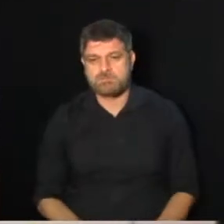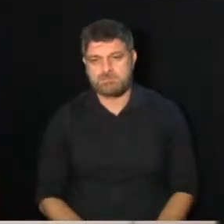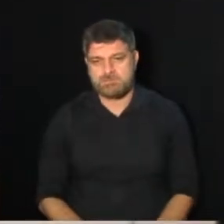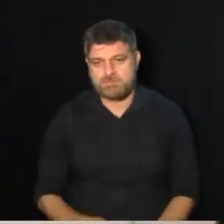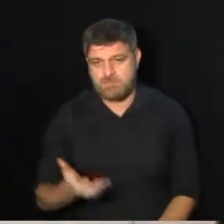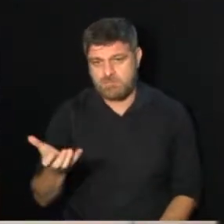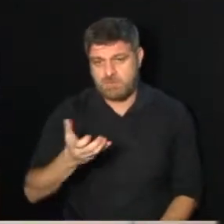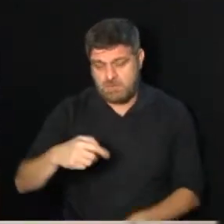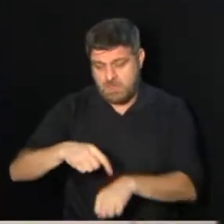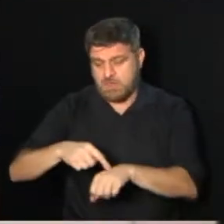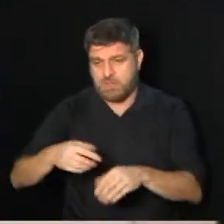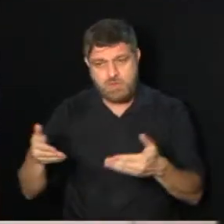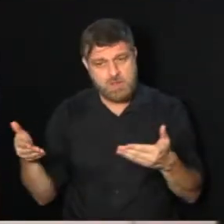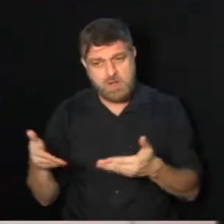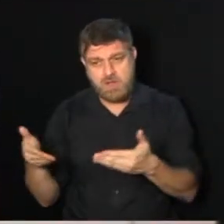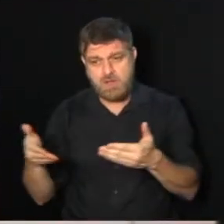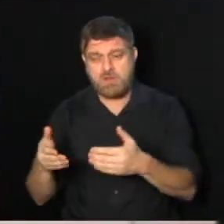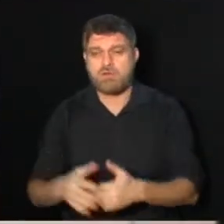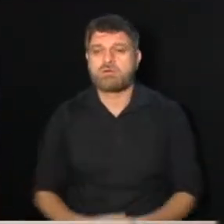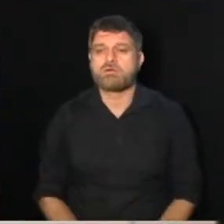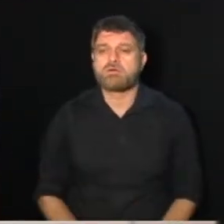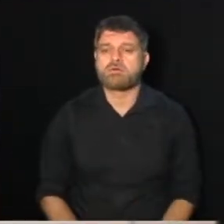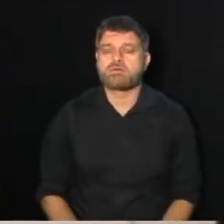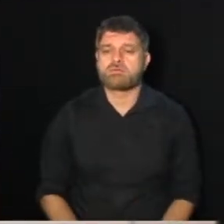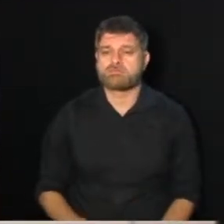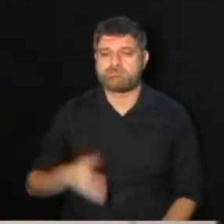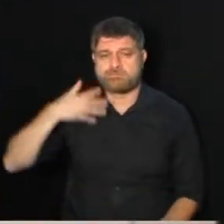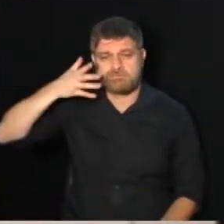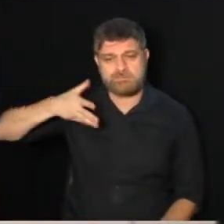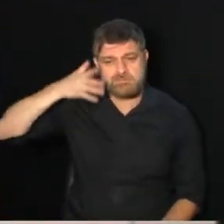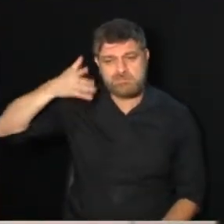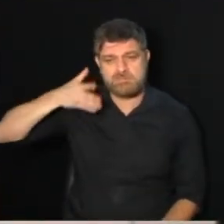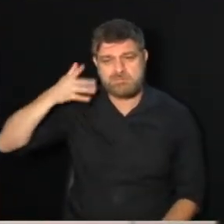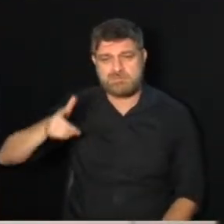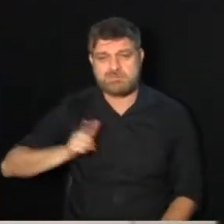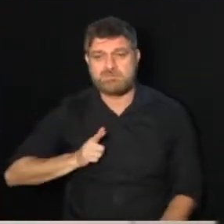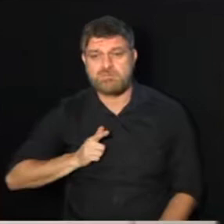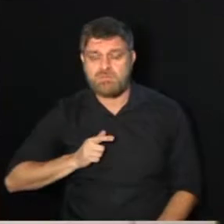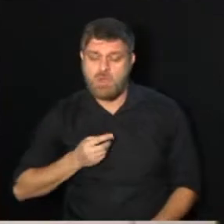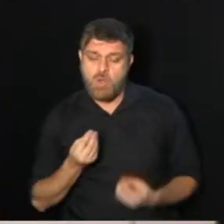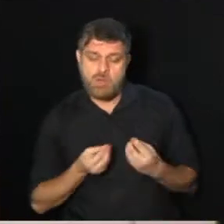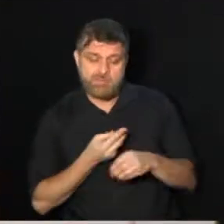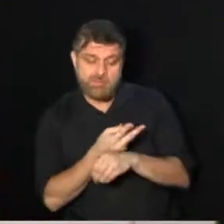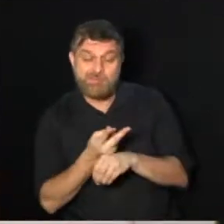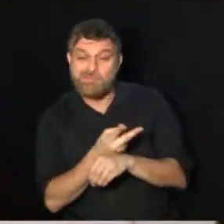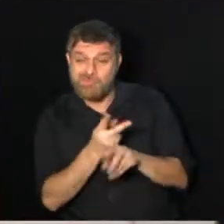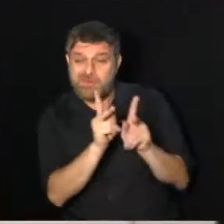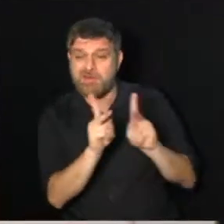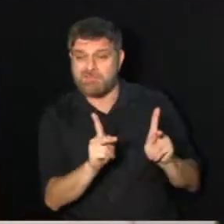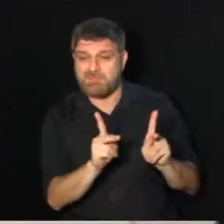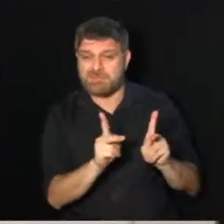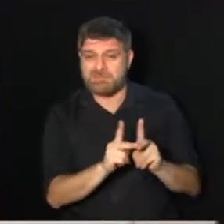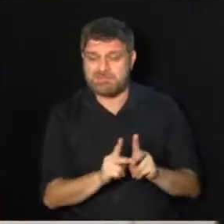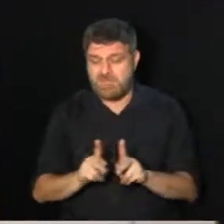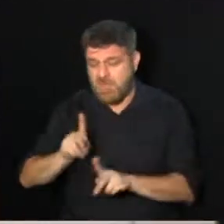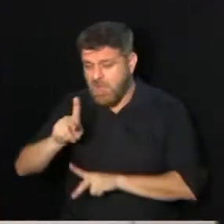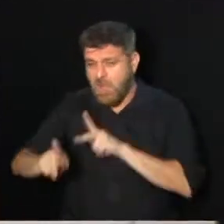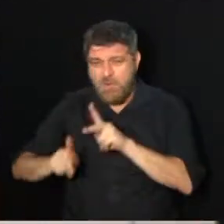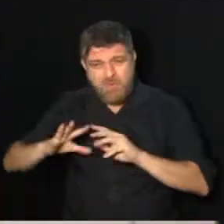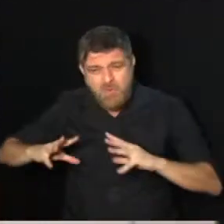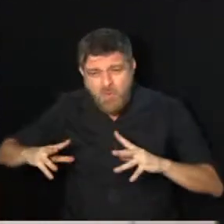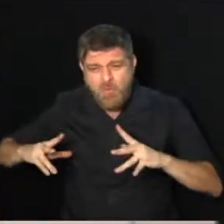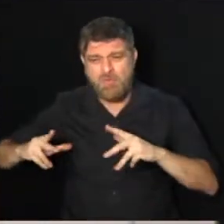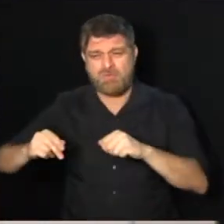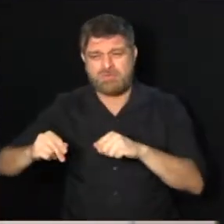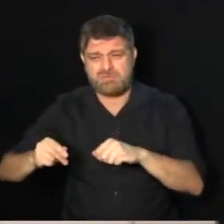nesse momento, falar que a busca da paz é um desejo de todos os povos,